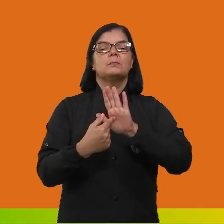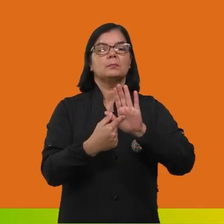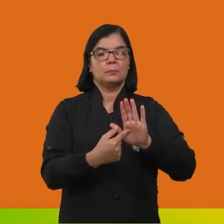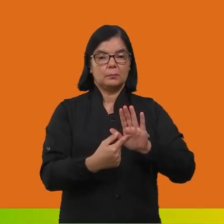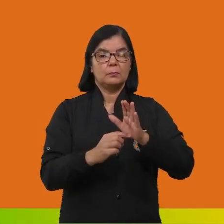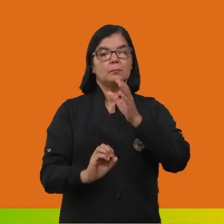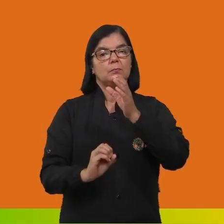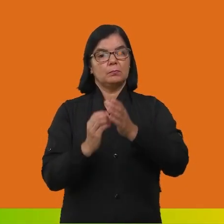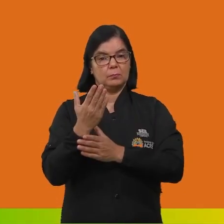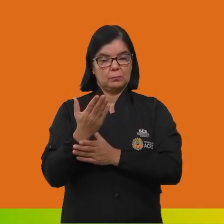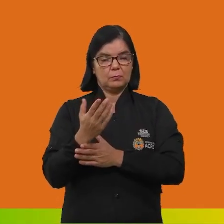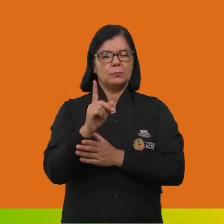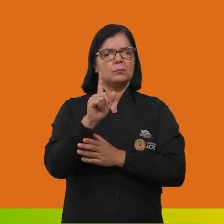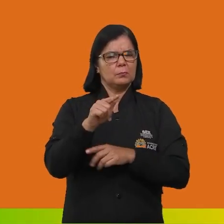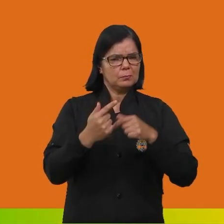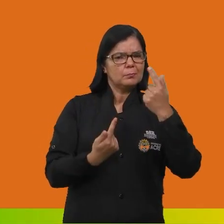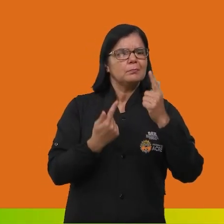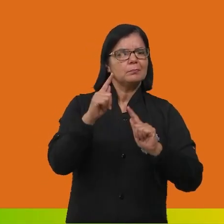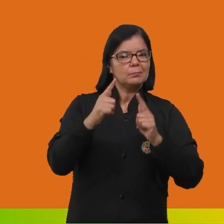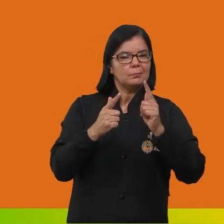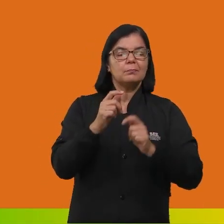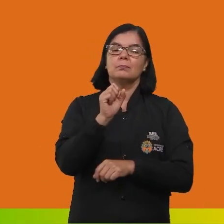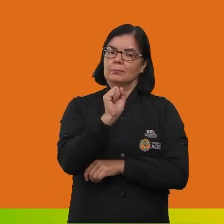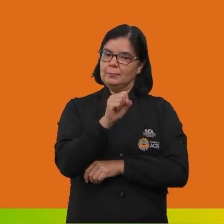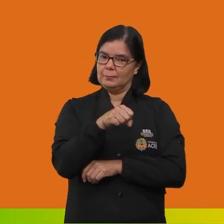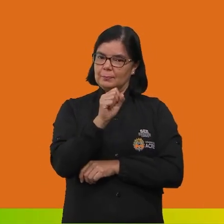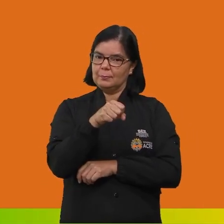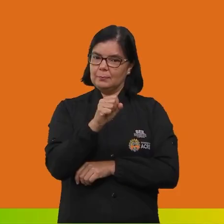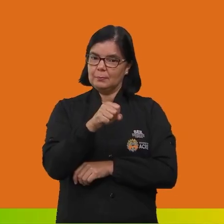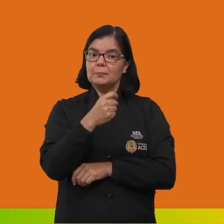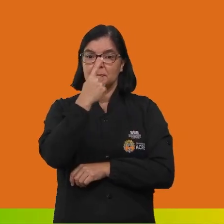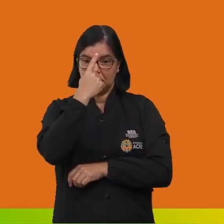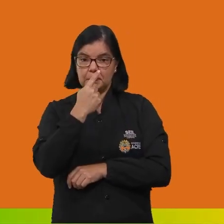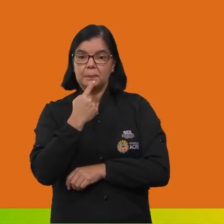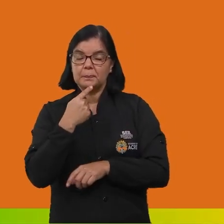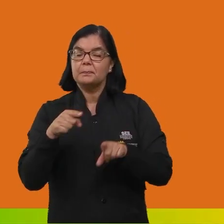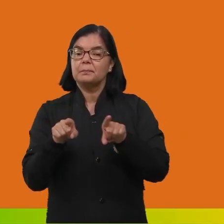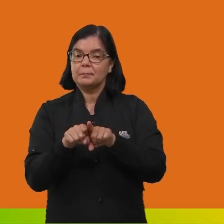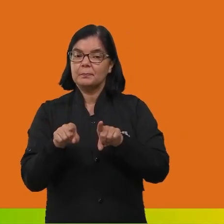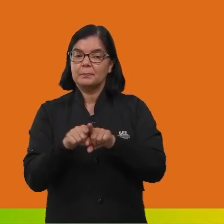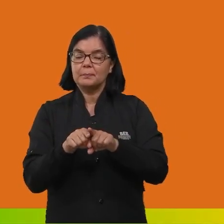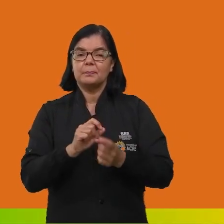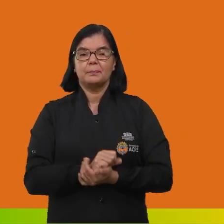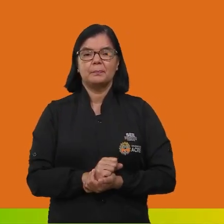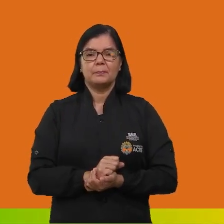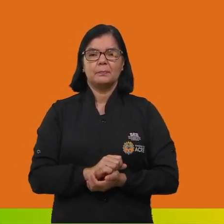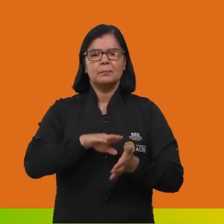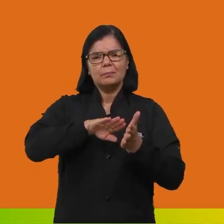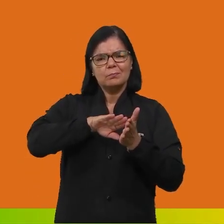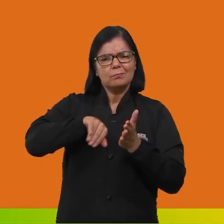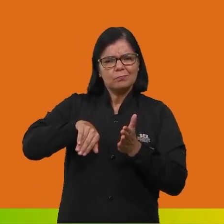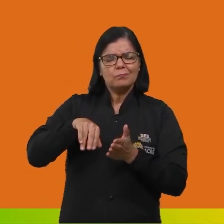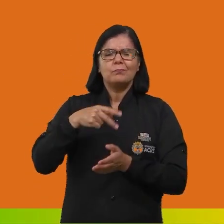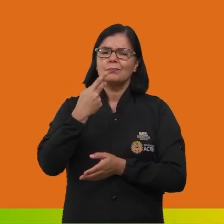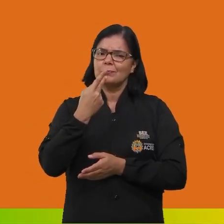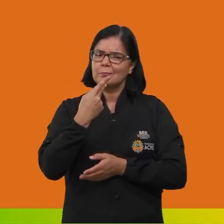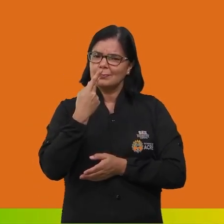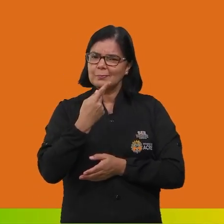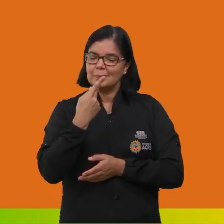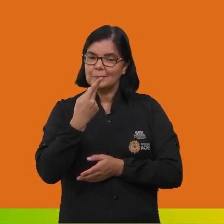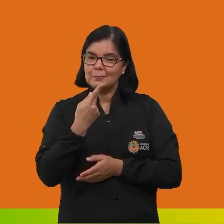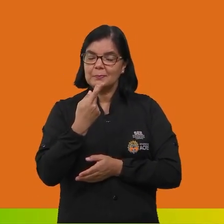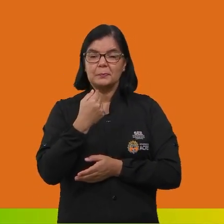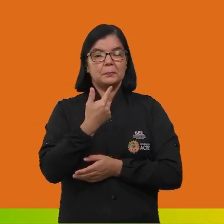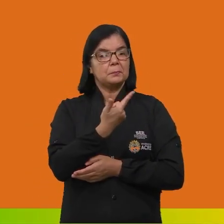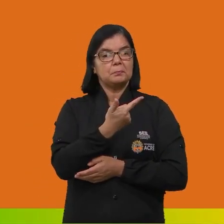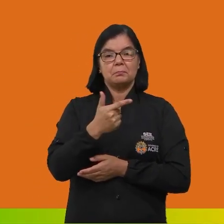que se realiza por meio de gestos? Sim. E figuras? Também. Sem a intervenção da linguagem verbal, ou